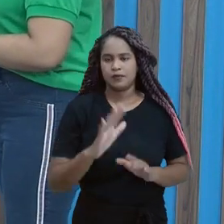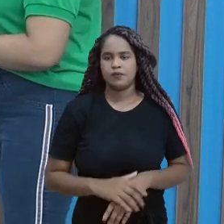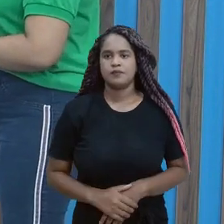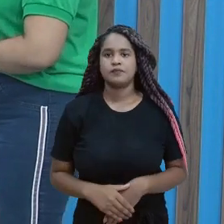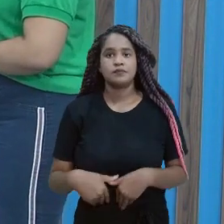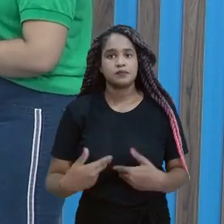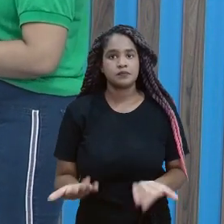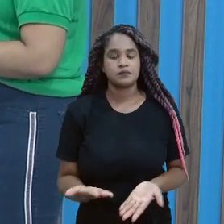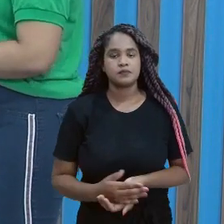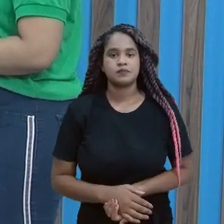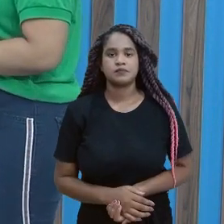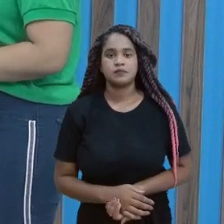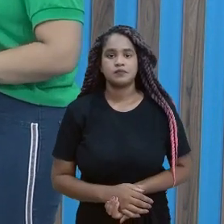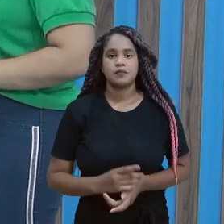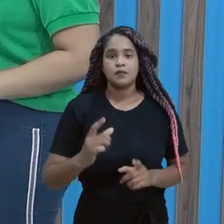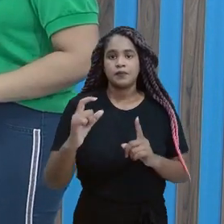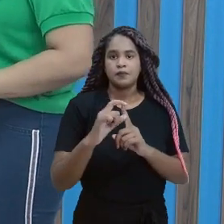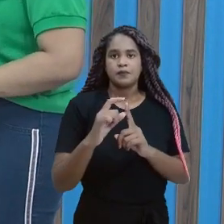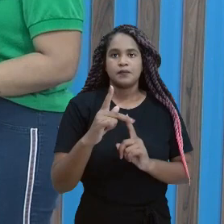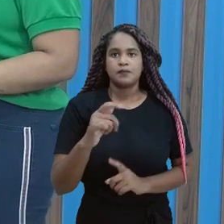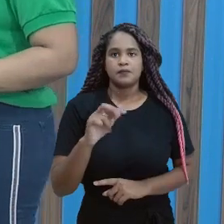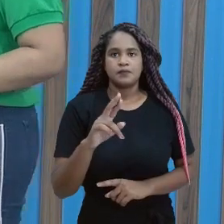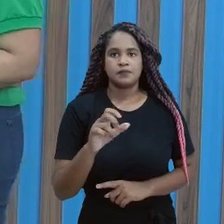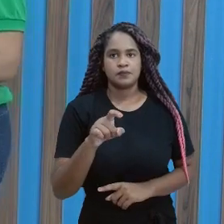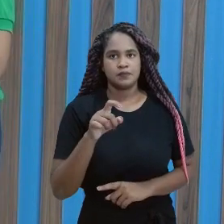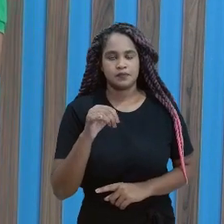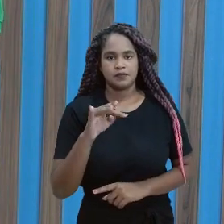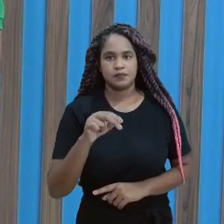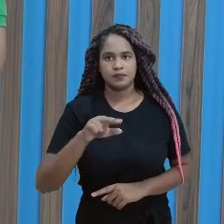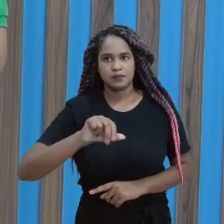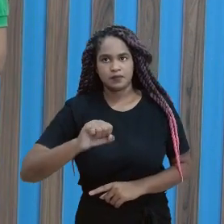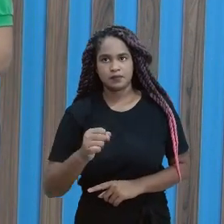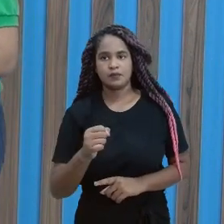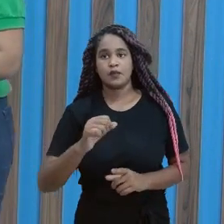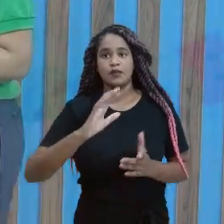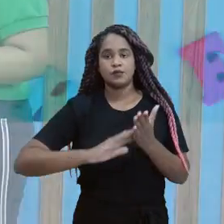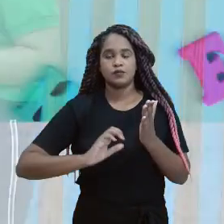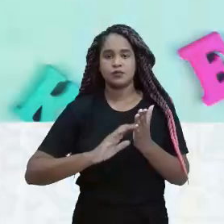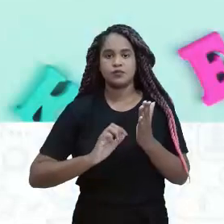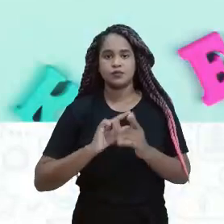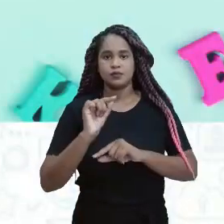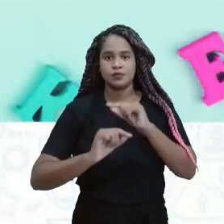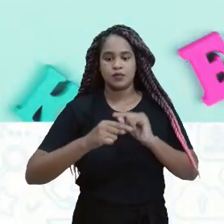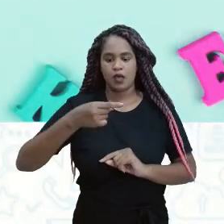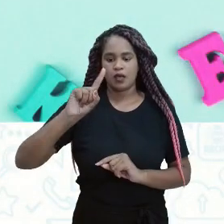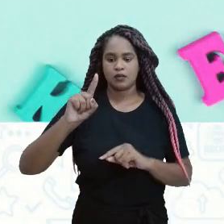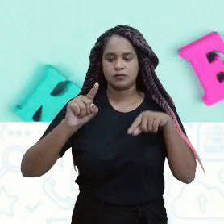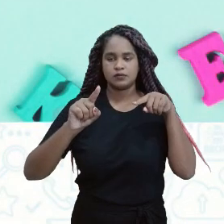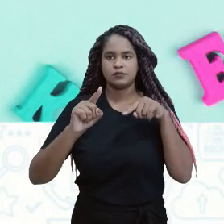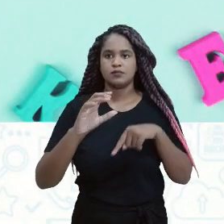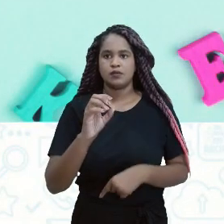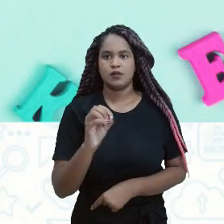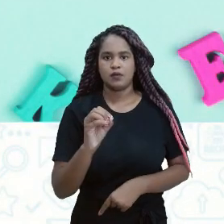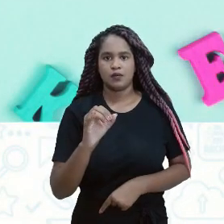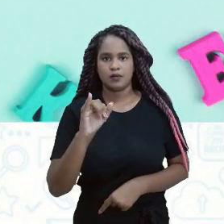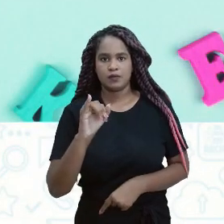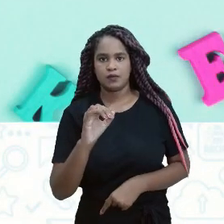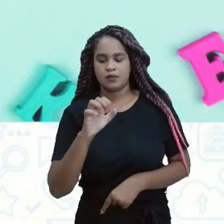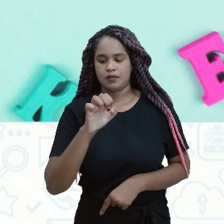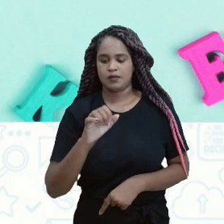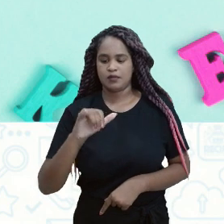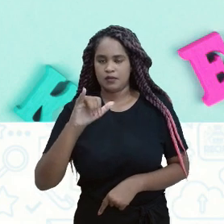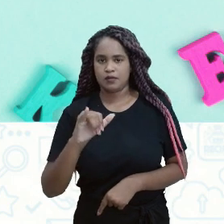palavras paroxítonas, as mudanças que aconteceram. Foi abolido o acento agudo nos ditongos abertos oi e ei. Nas